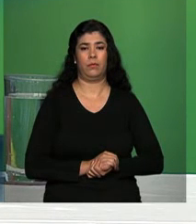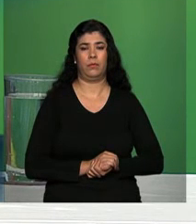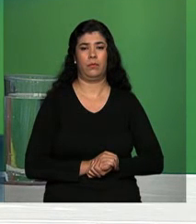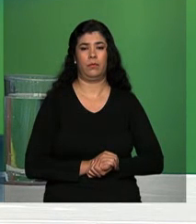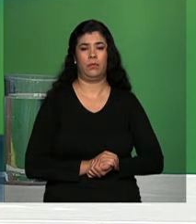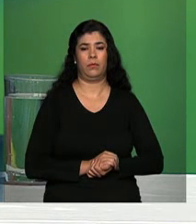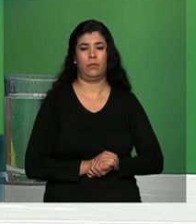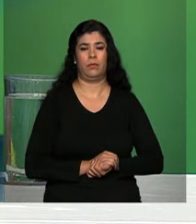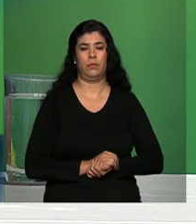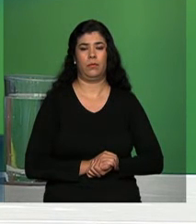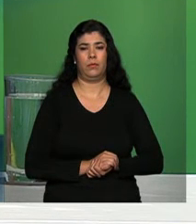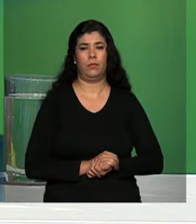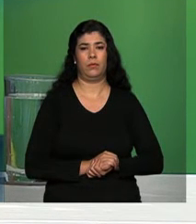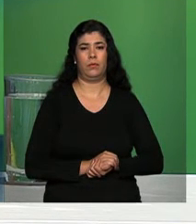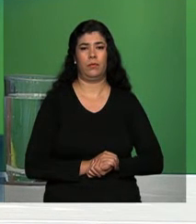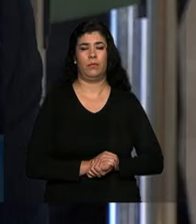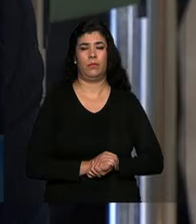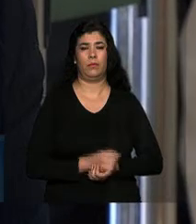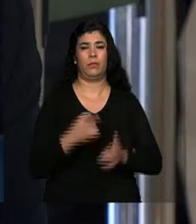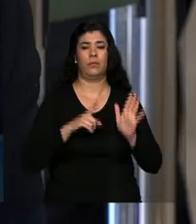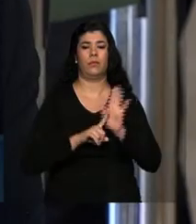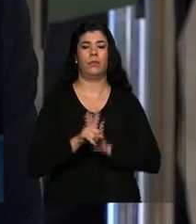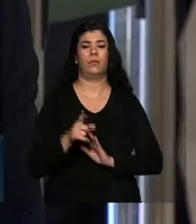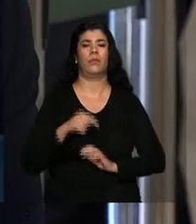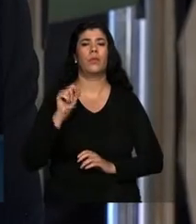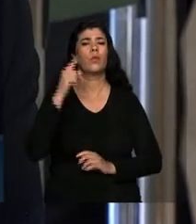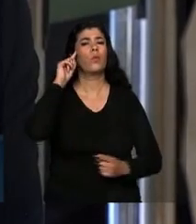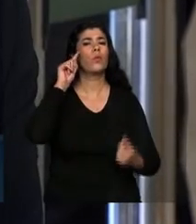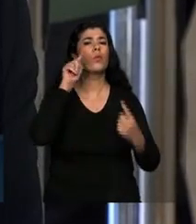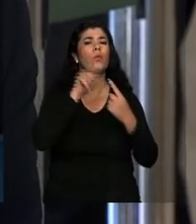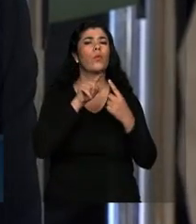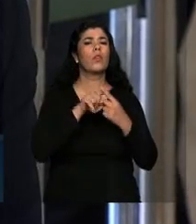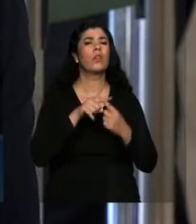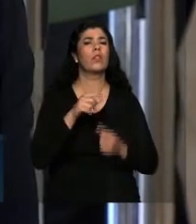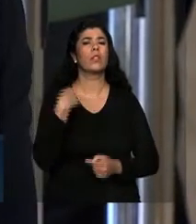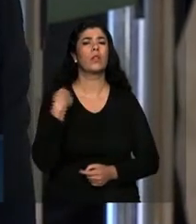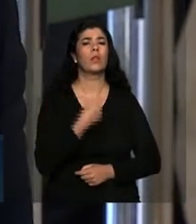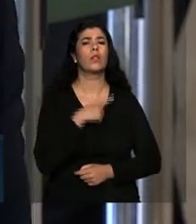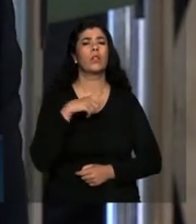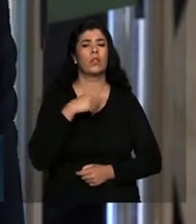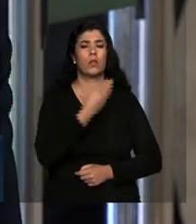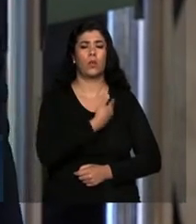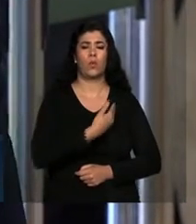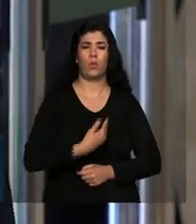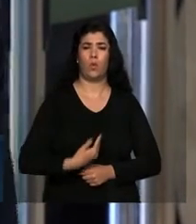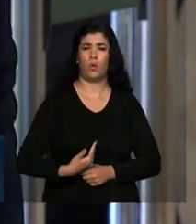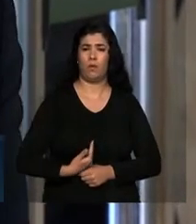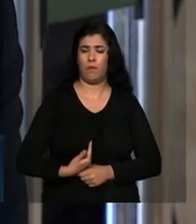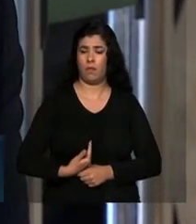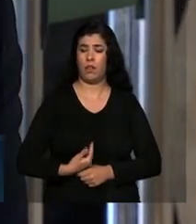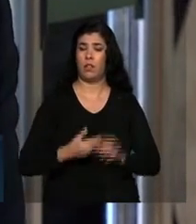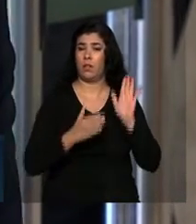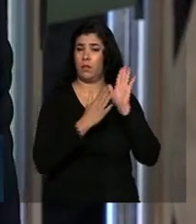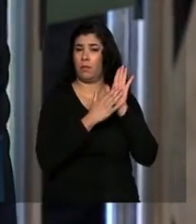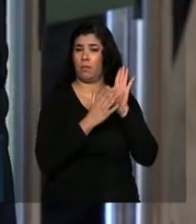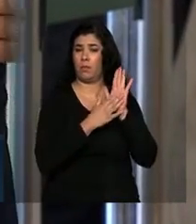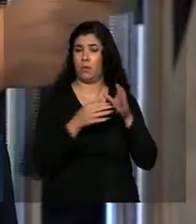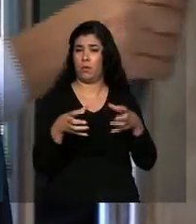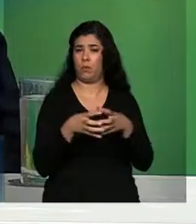Minuto, senhor, isso aí. Ministro, qual a expectativa do governo em relação à proposta que sairá da comissão